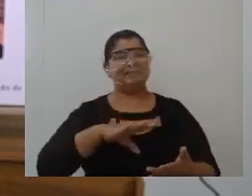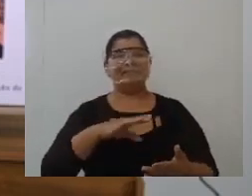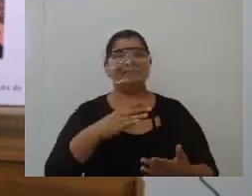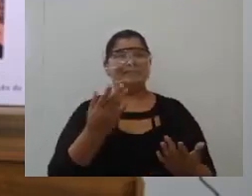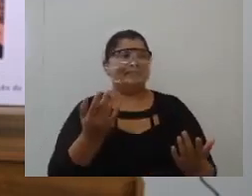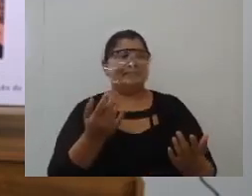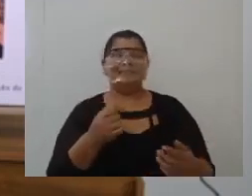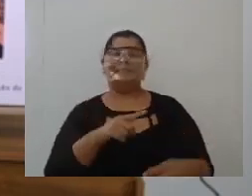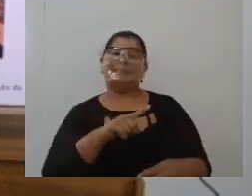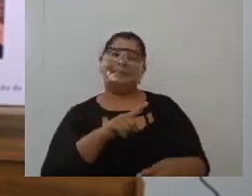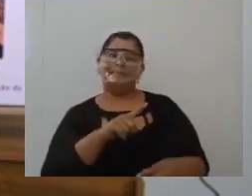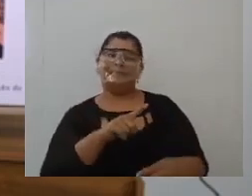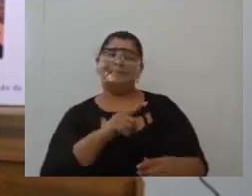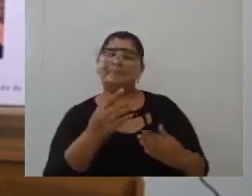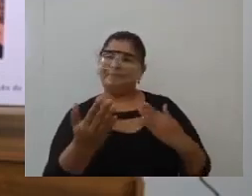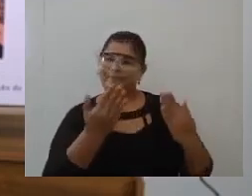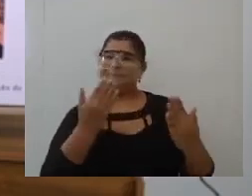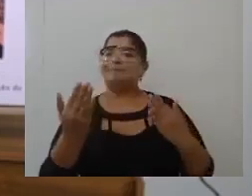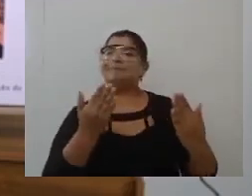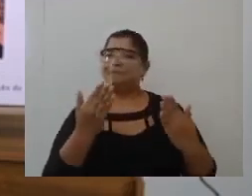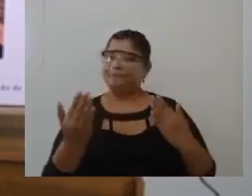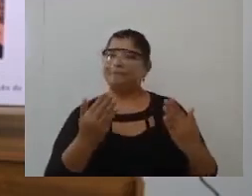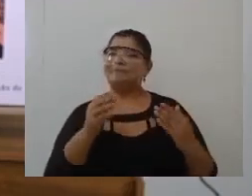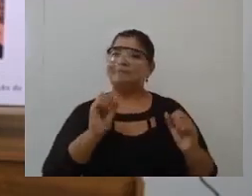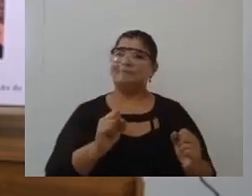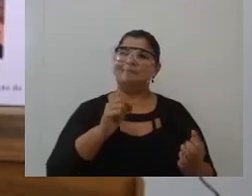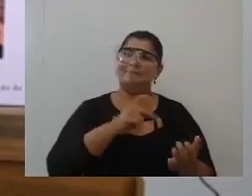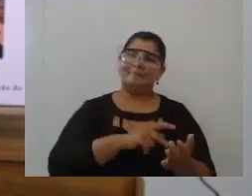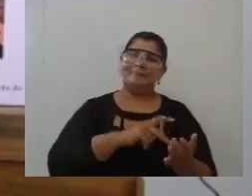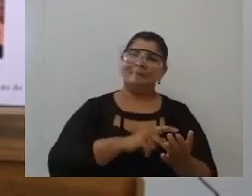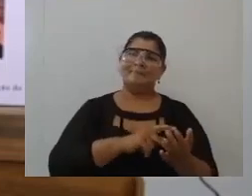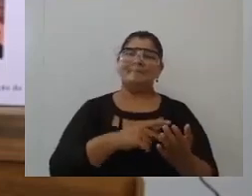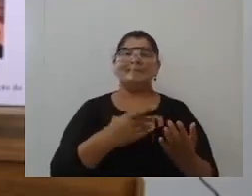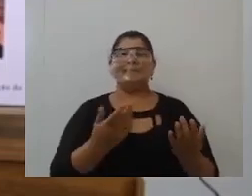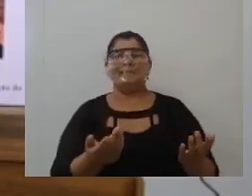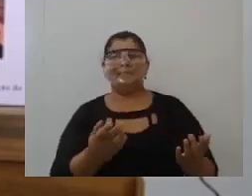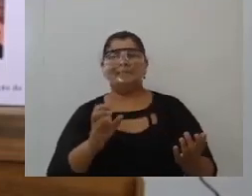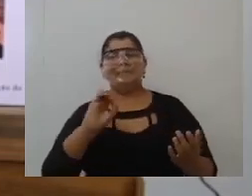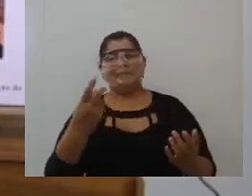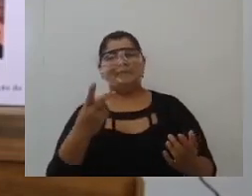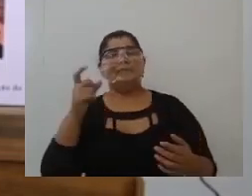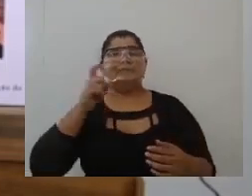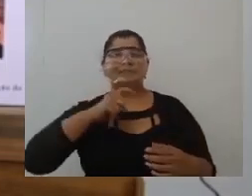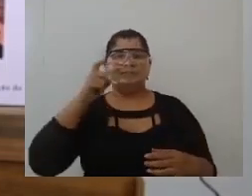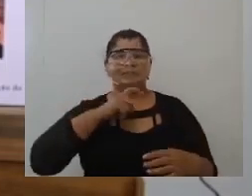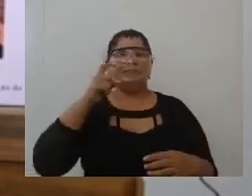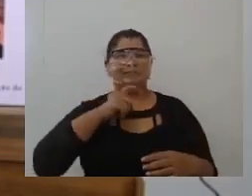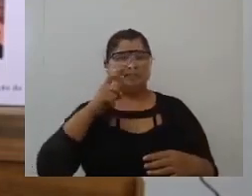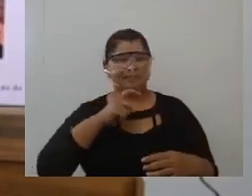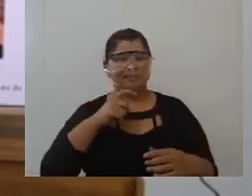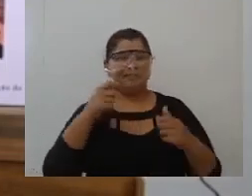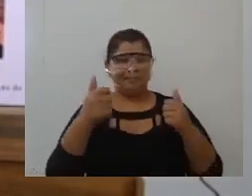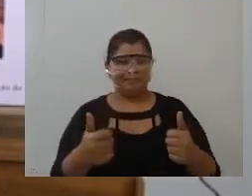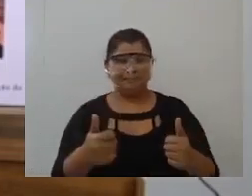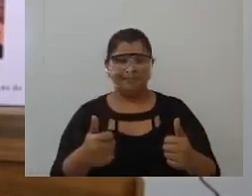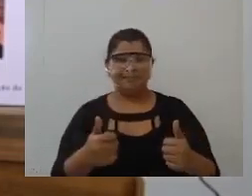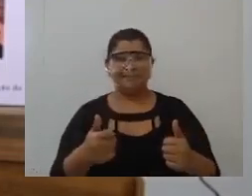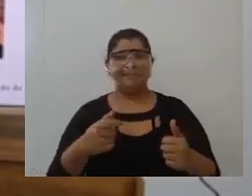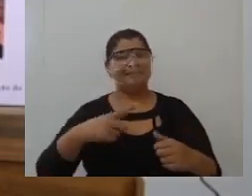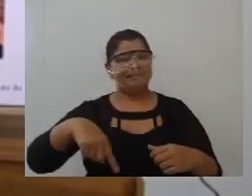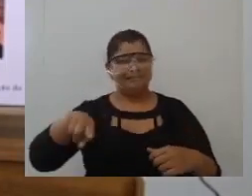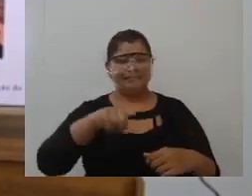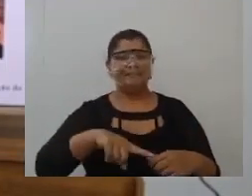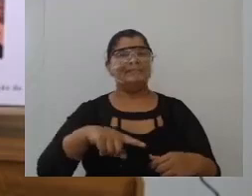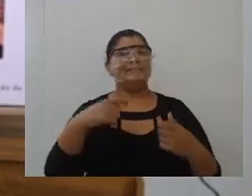de início, dar crédito naquilo. Pode ser verdade, mas também pode ser mentira, ok? Então a gente